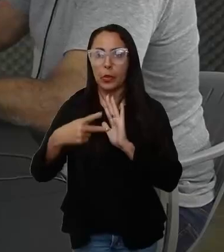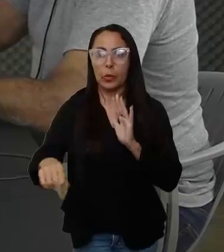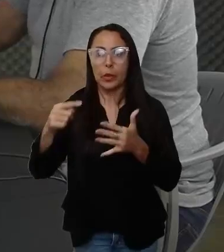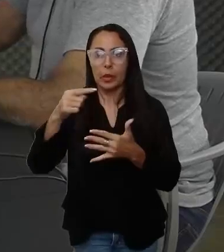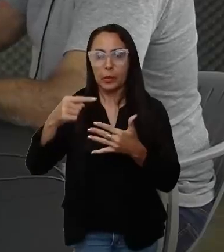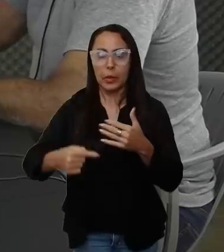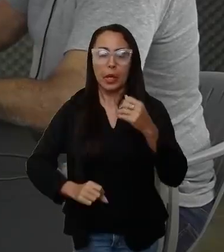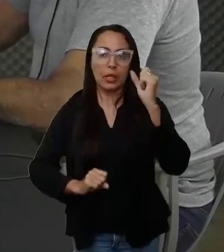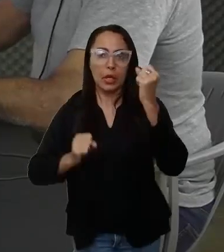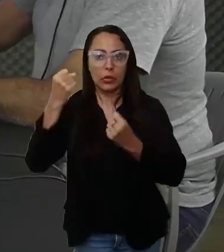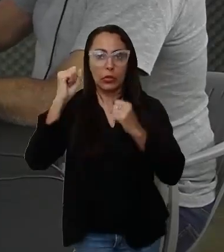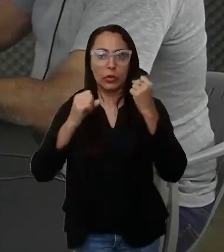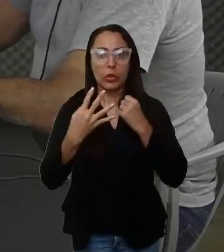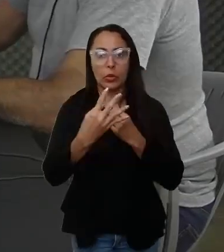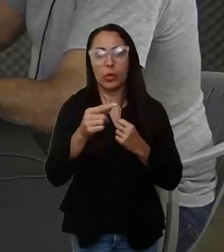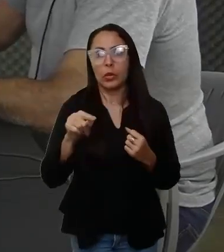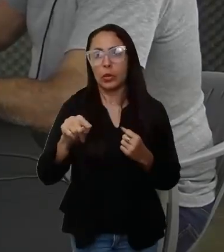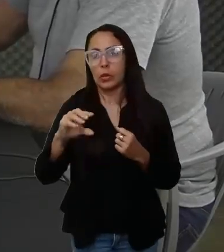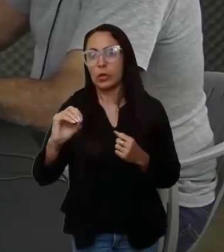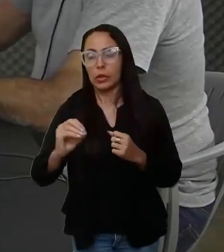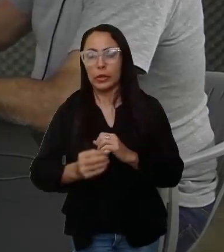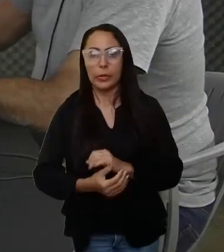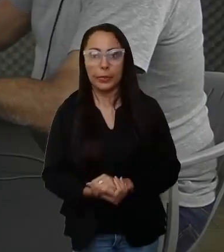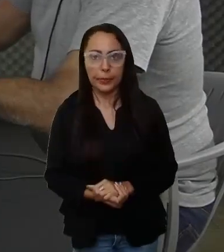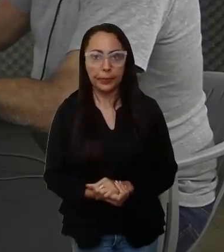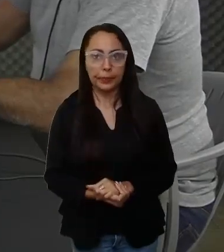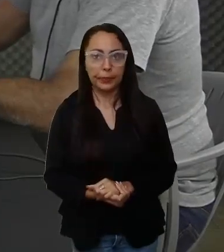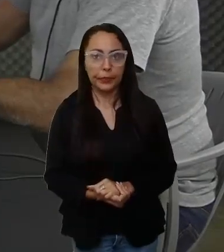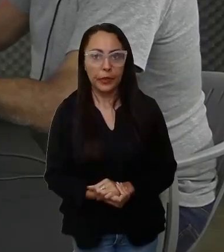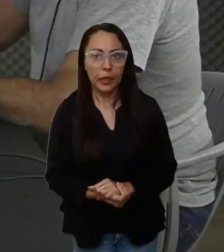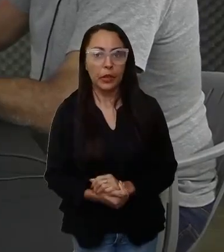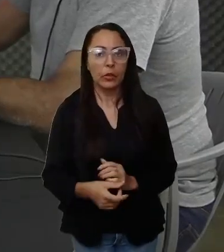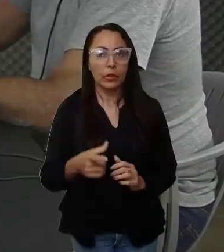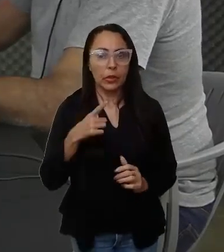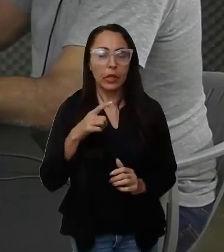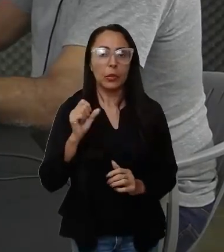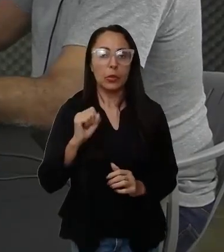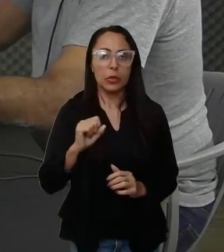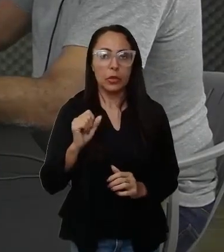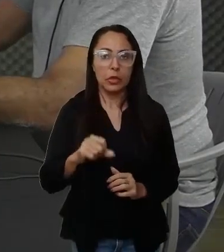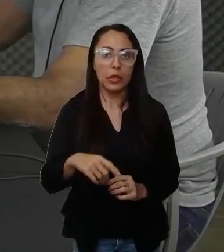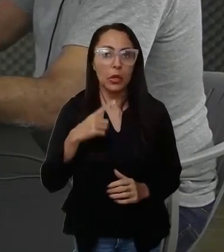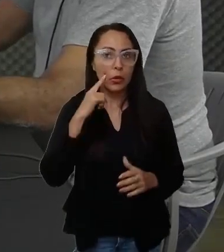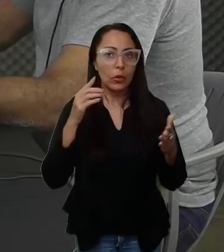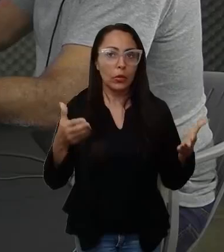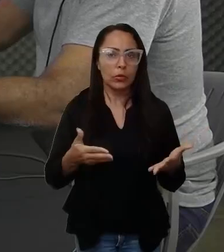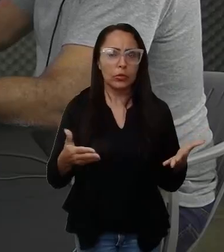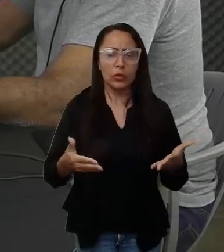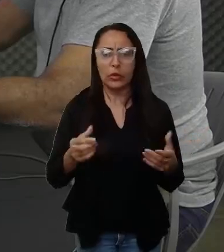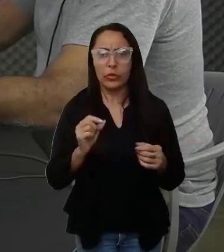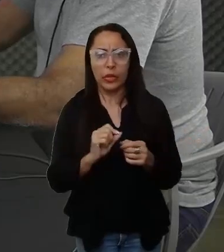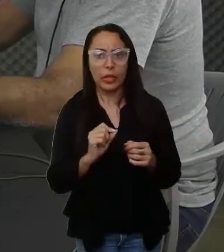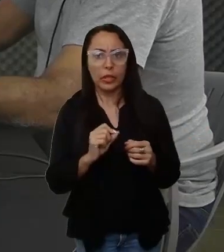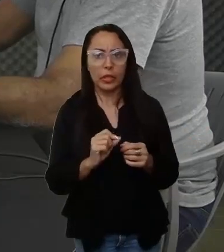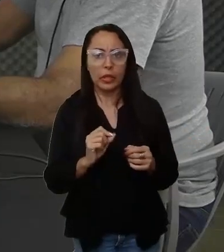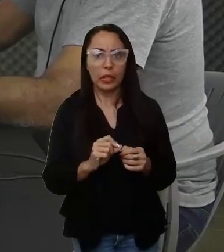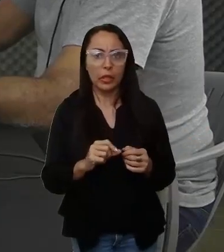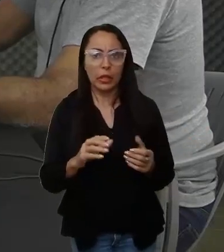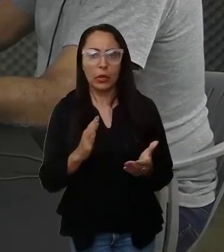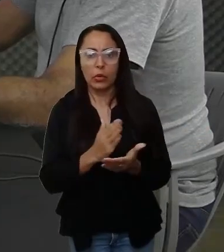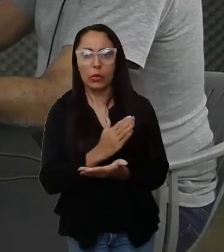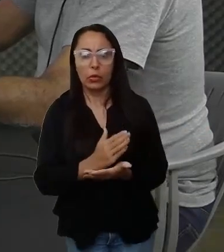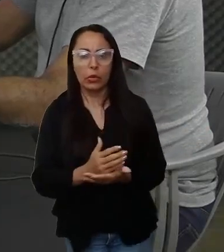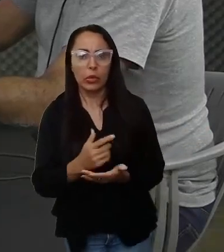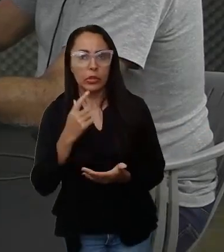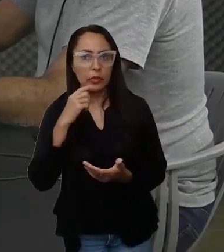indústria 4.0. Né? Então, temos aí operações hoje que são feitas, na grande maioria das vezes, sem